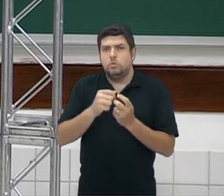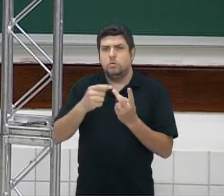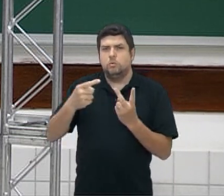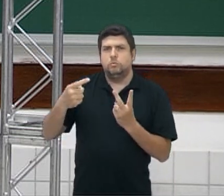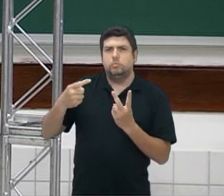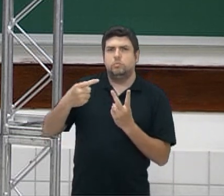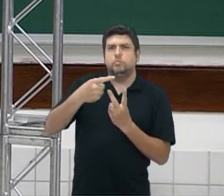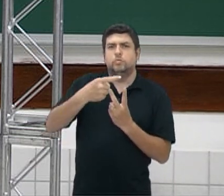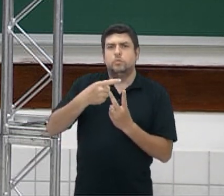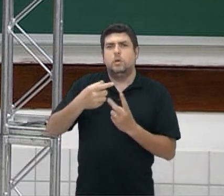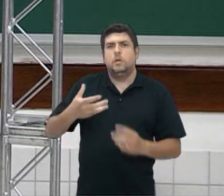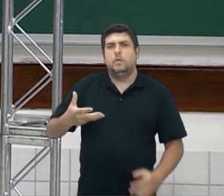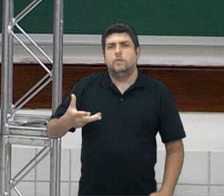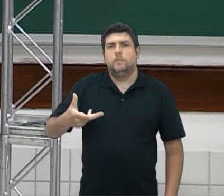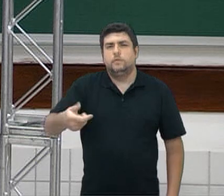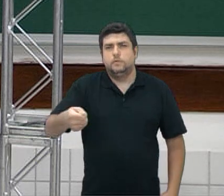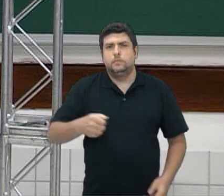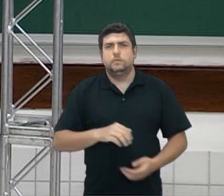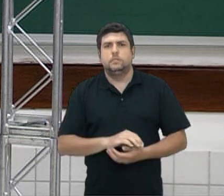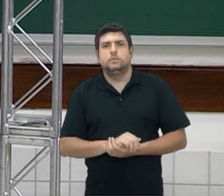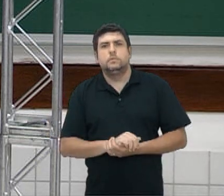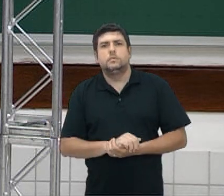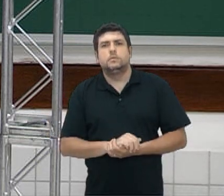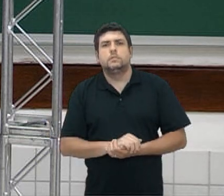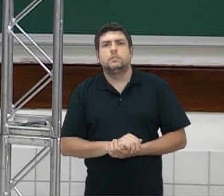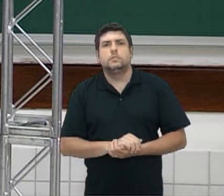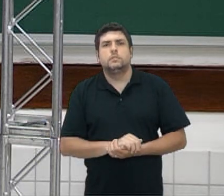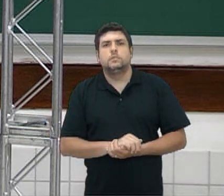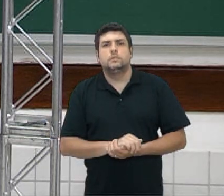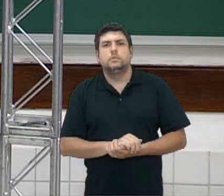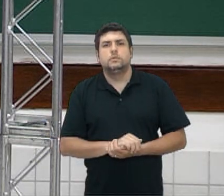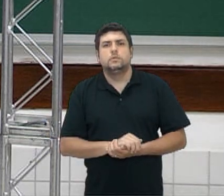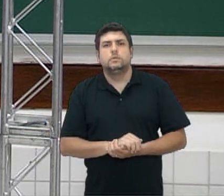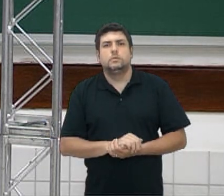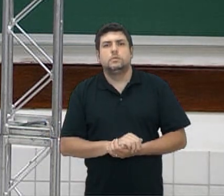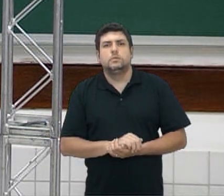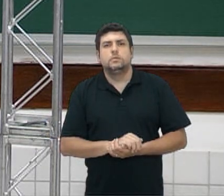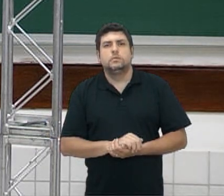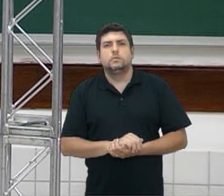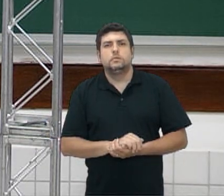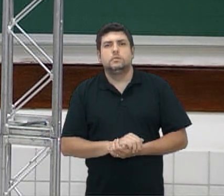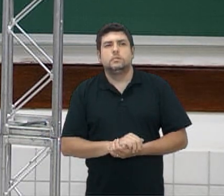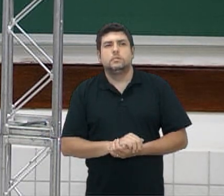velocidade. Certo? Bem, só pegar um spread aqui.